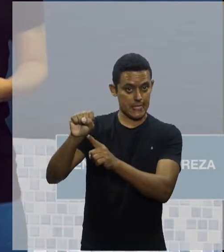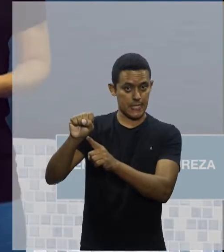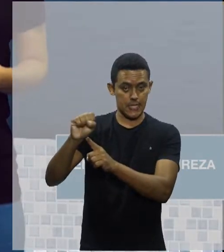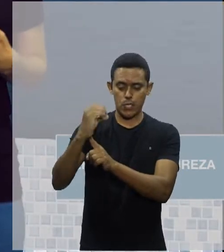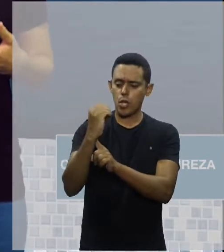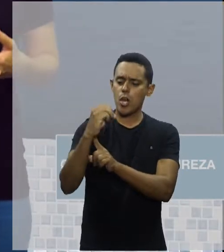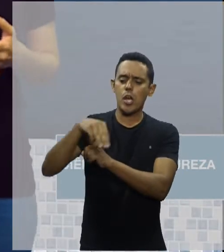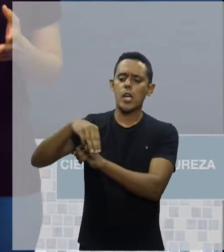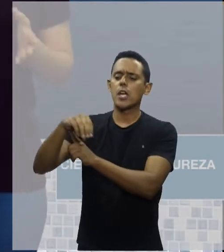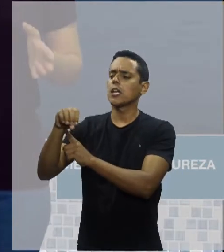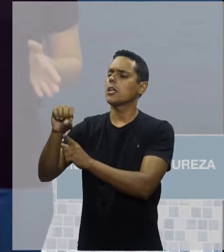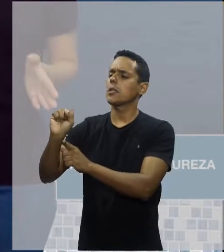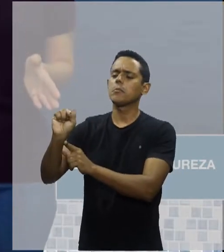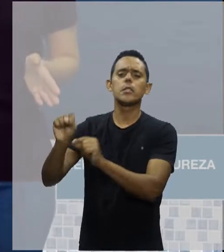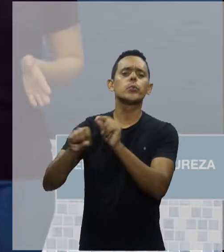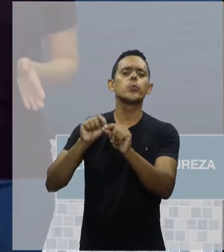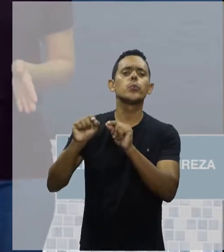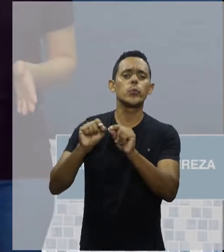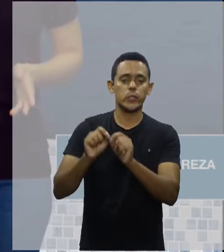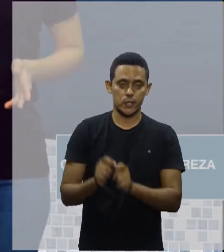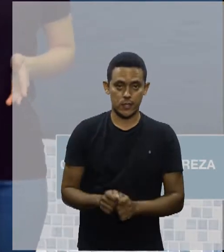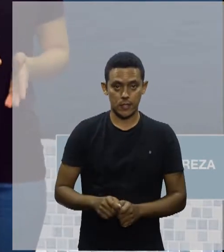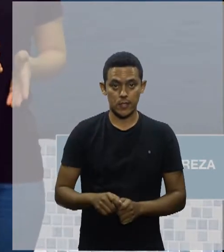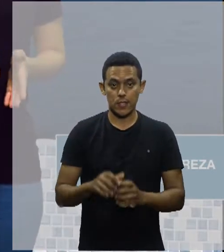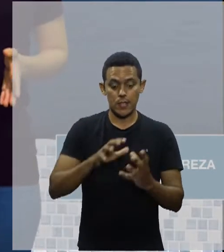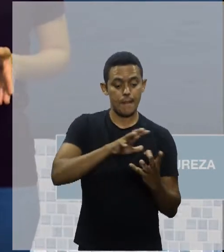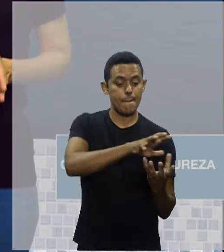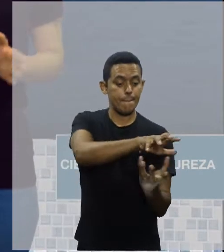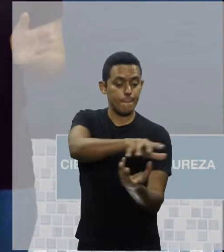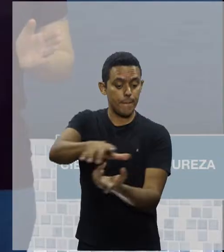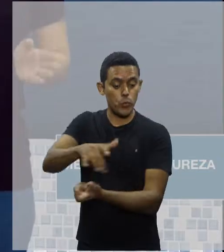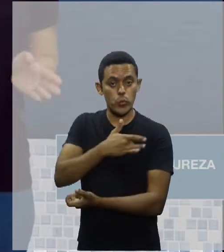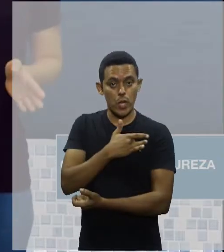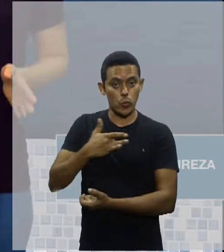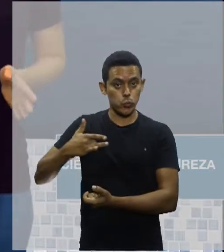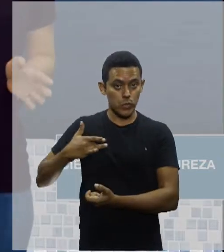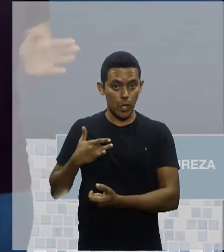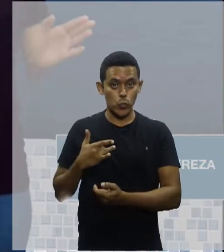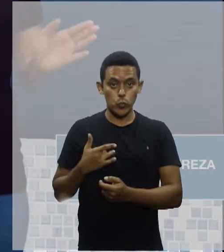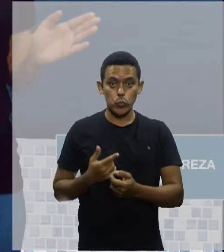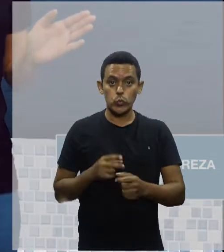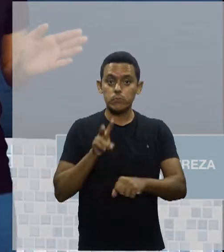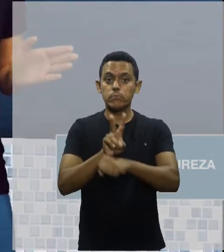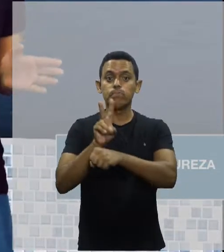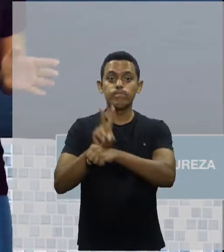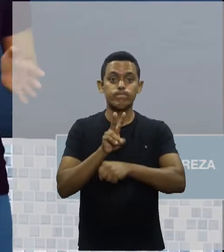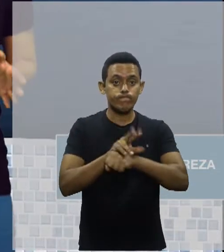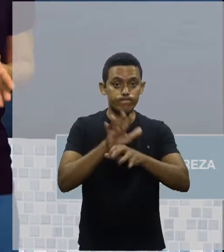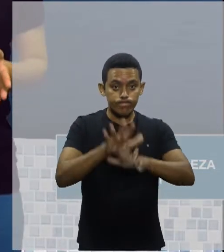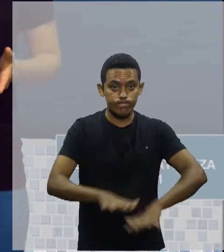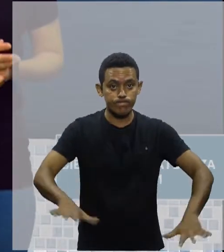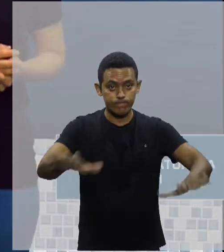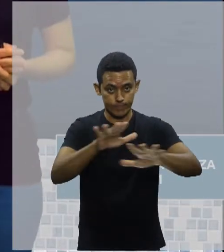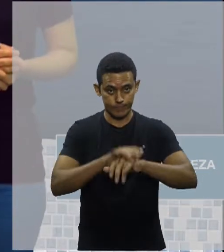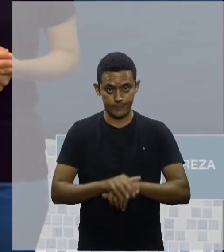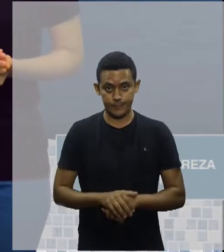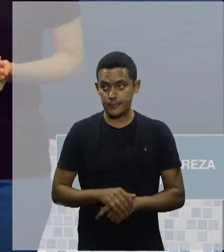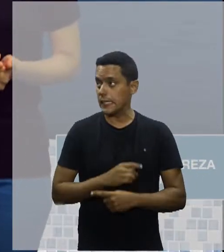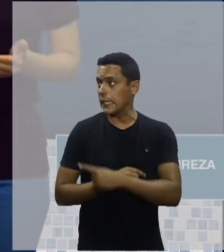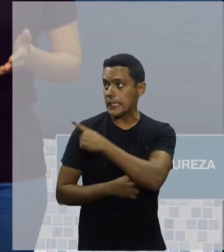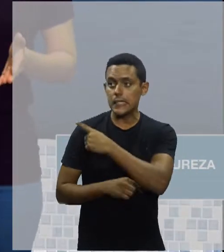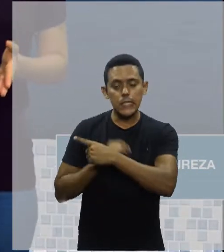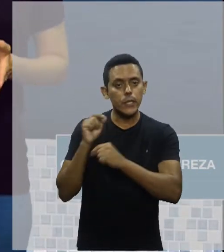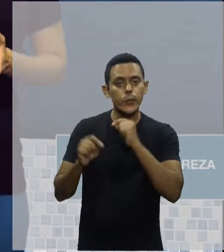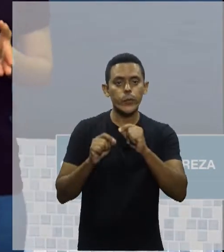recomendações e orientações para todos os países do mundo. Nesse slide 6, a gente vê uma imagem de uma foto de uma entrevista coletiva